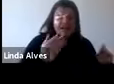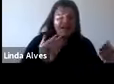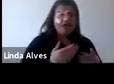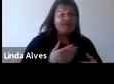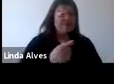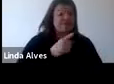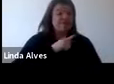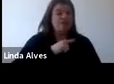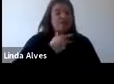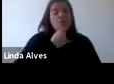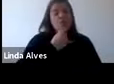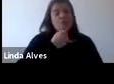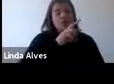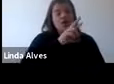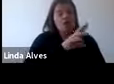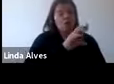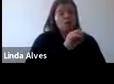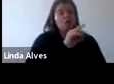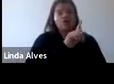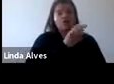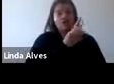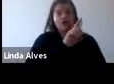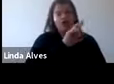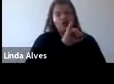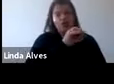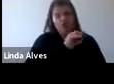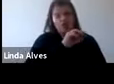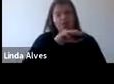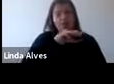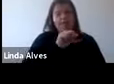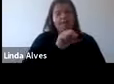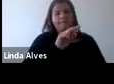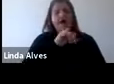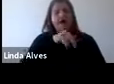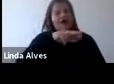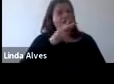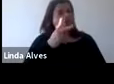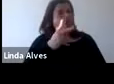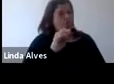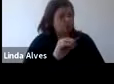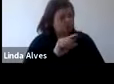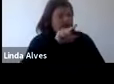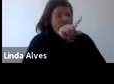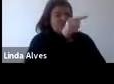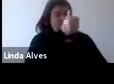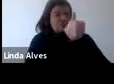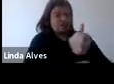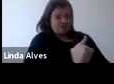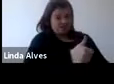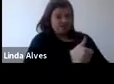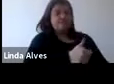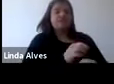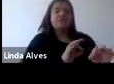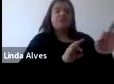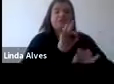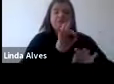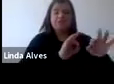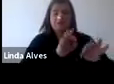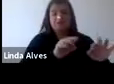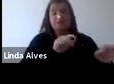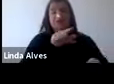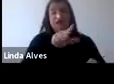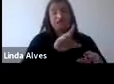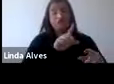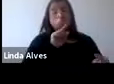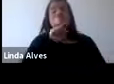Rogério Marinho, que é o dirigente desse projeto, obviamente, com projeções para o Norte e